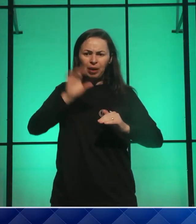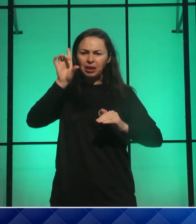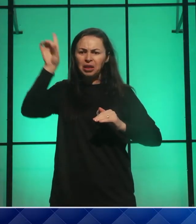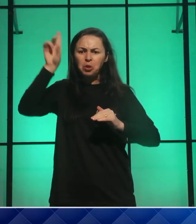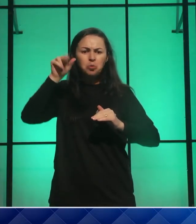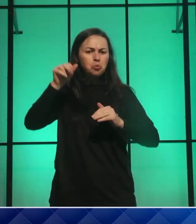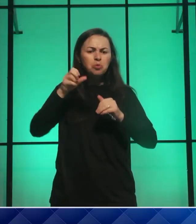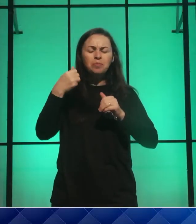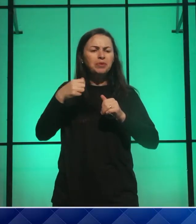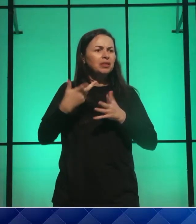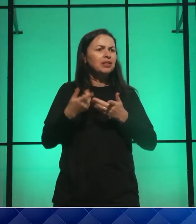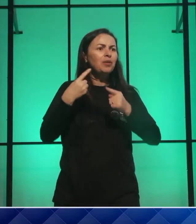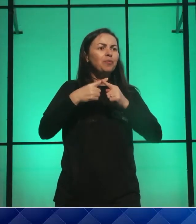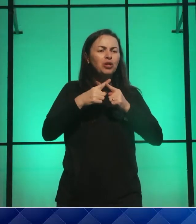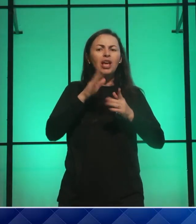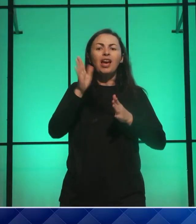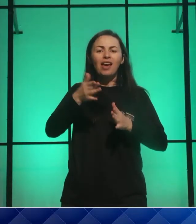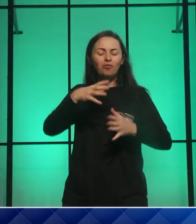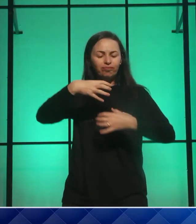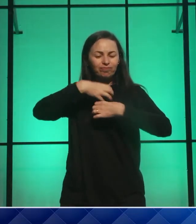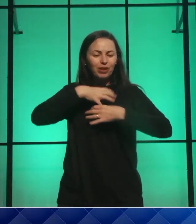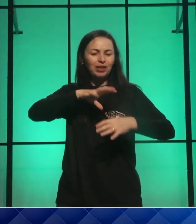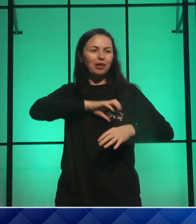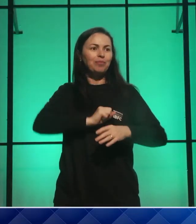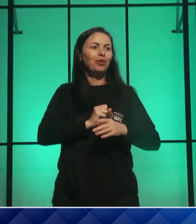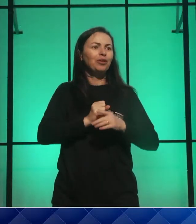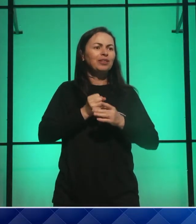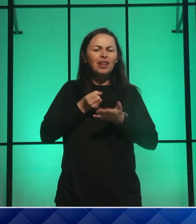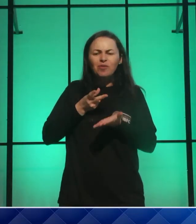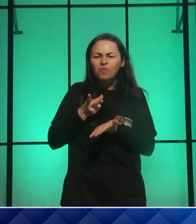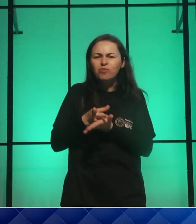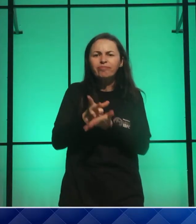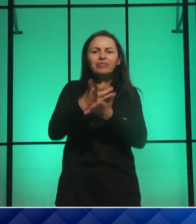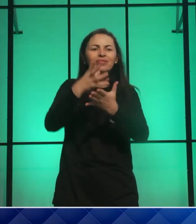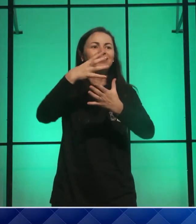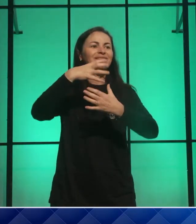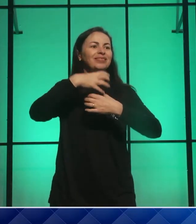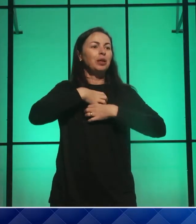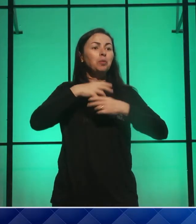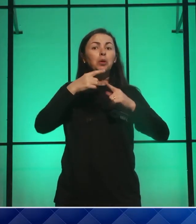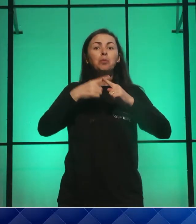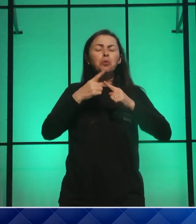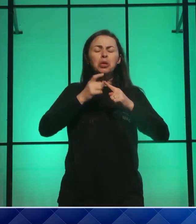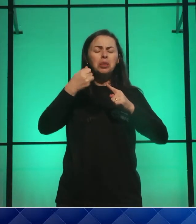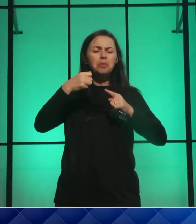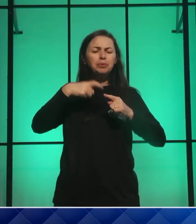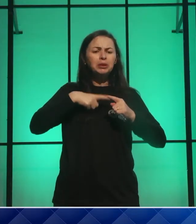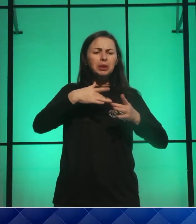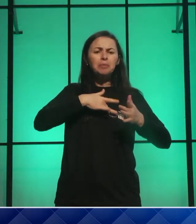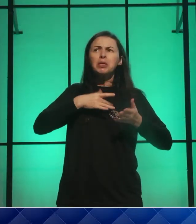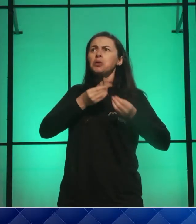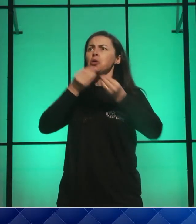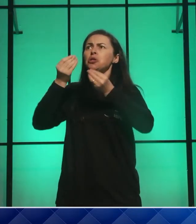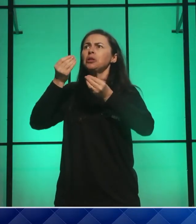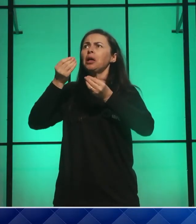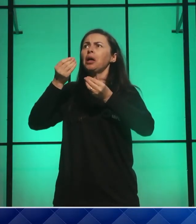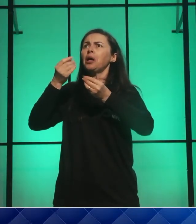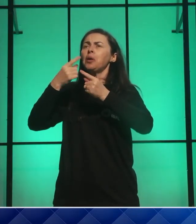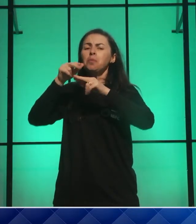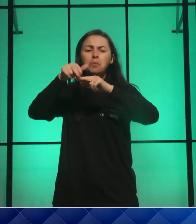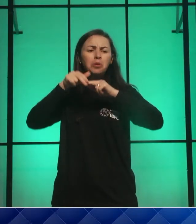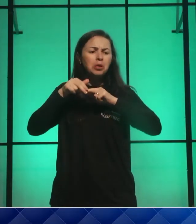continua sendo o mesmo Deus que não precisou receber misericórdia para ser misericordioso comigo e com